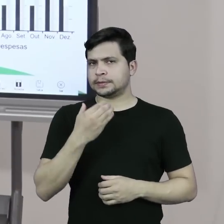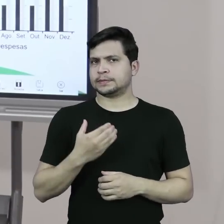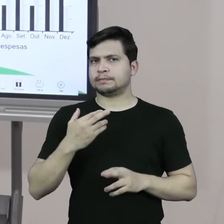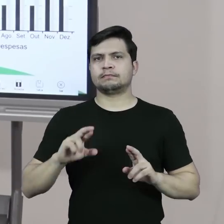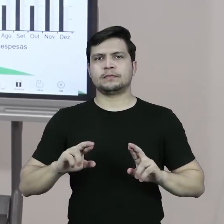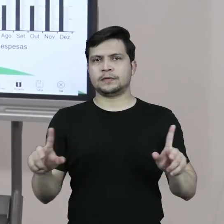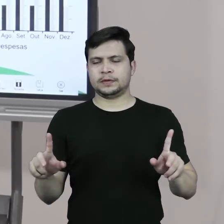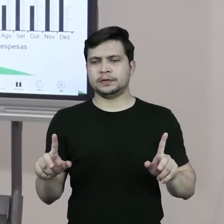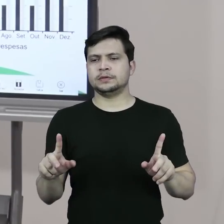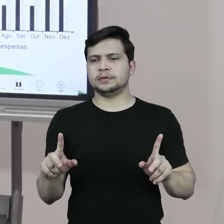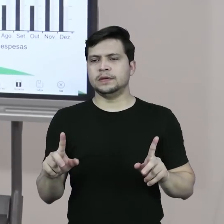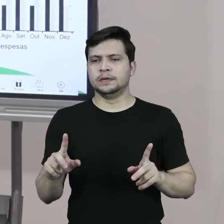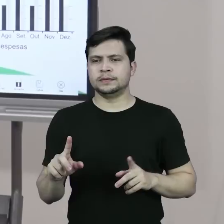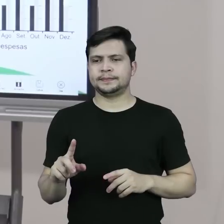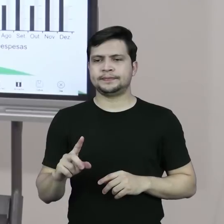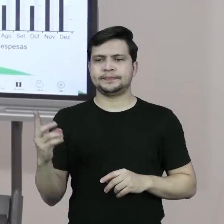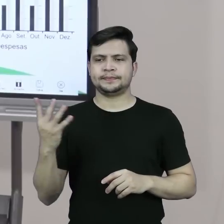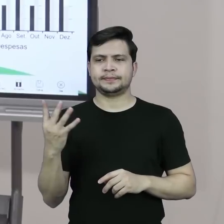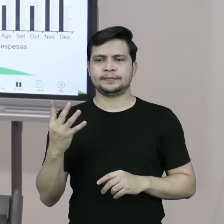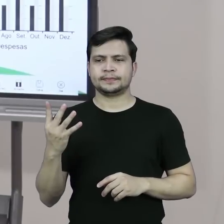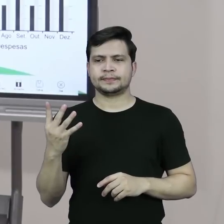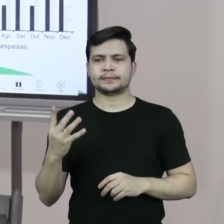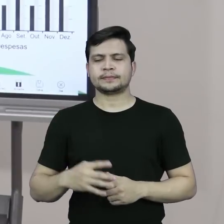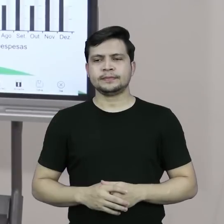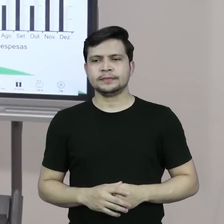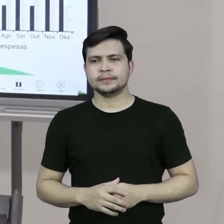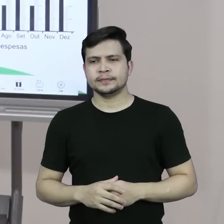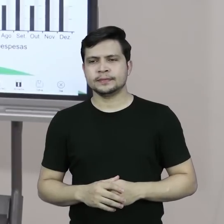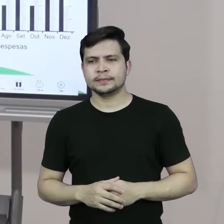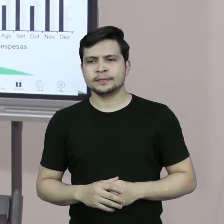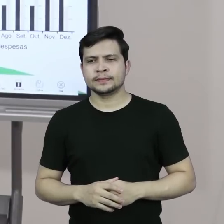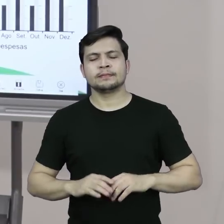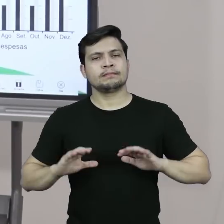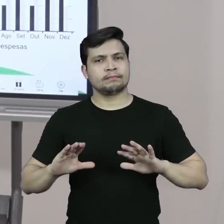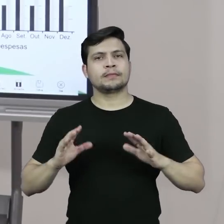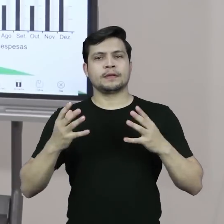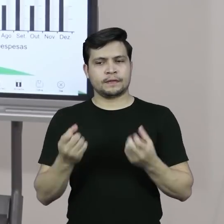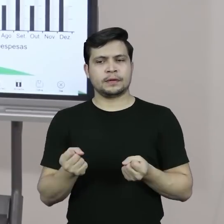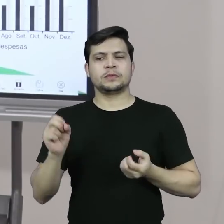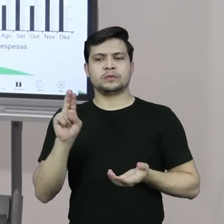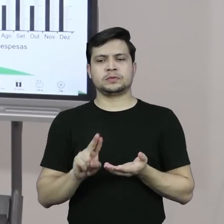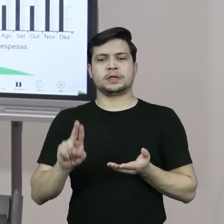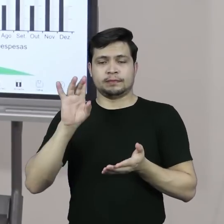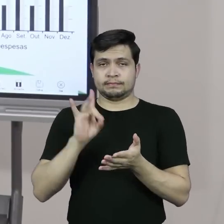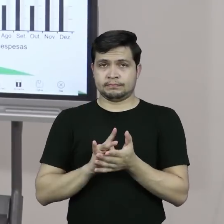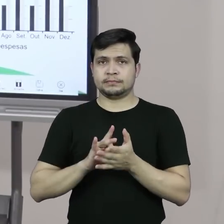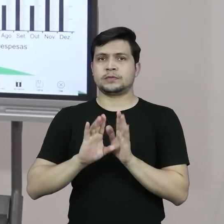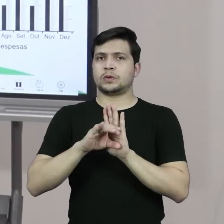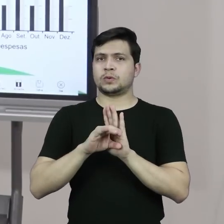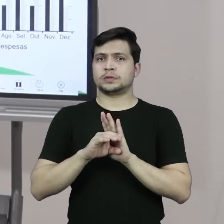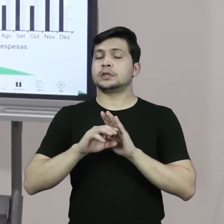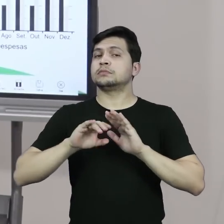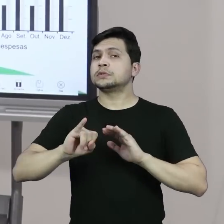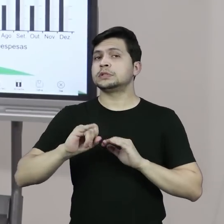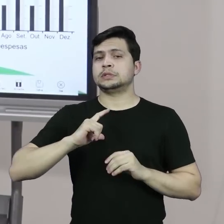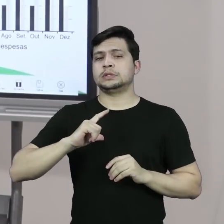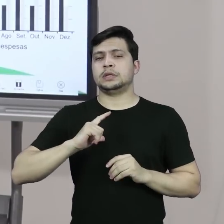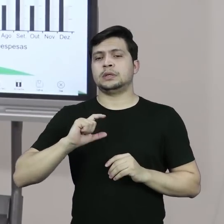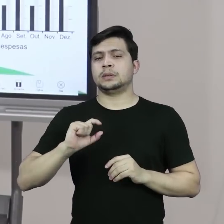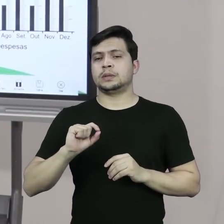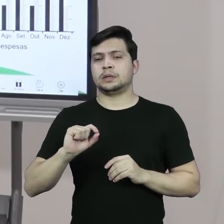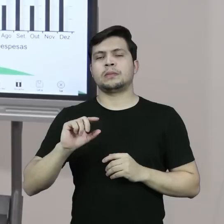é 6, ele é um valor par. Eu vou querer, então, o da posição 6 dividido